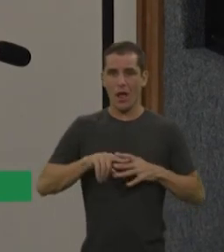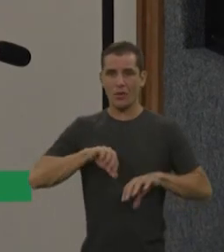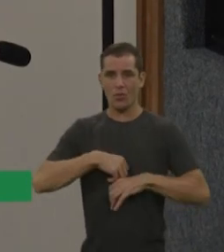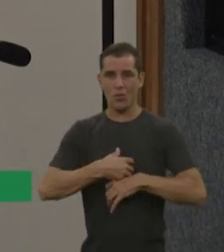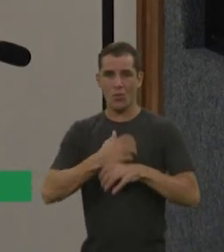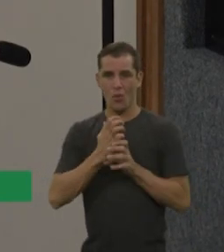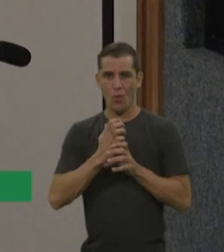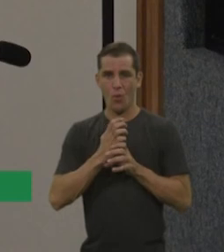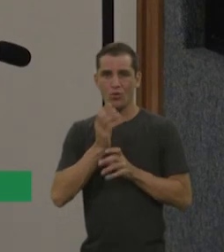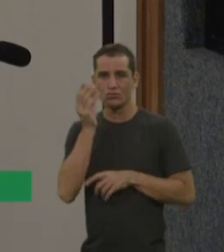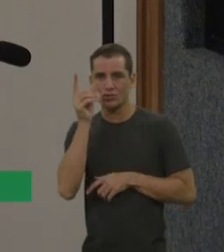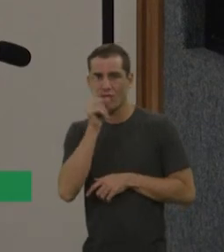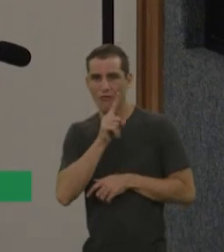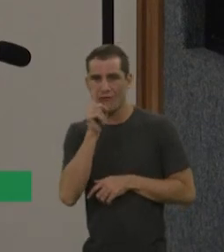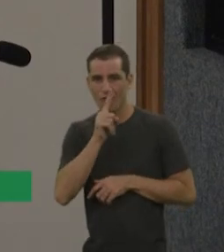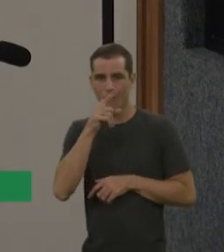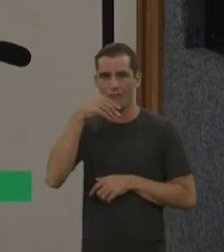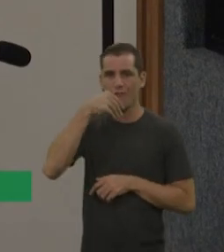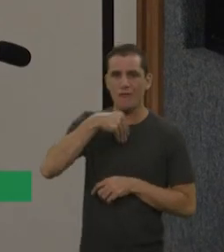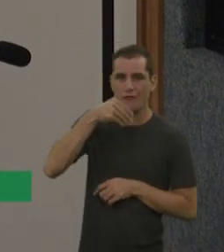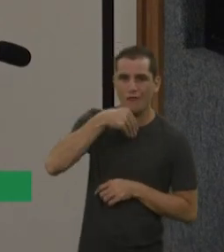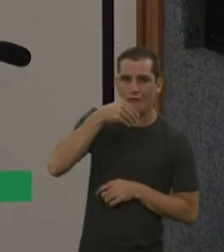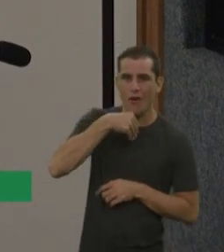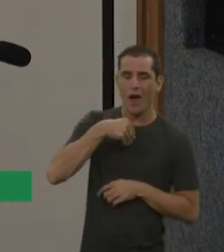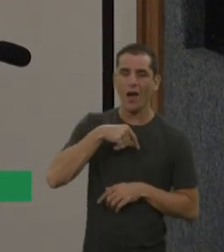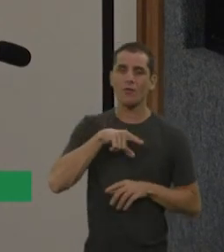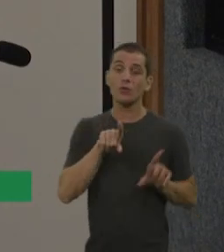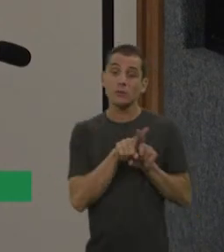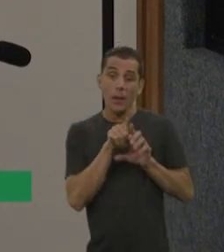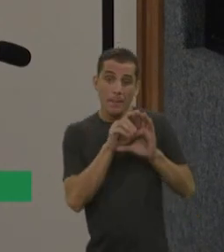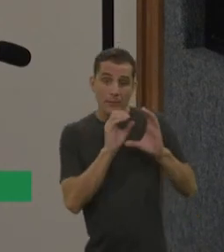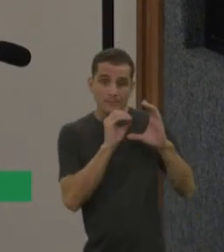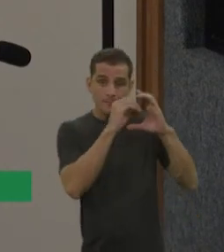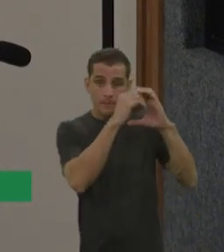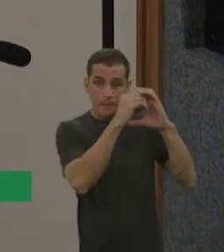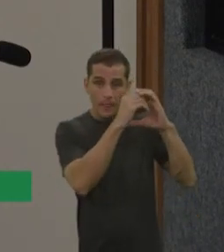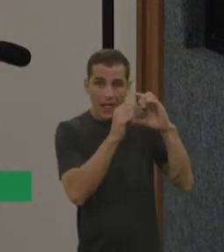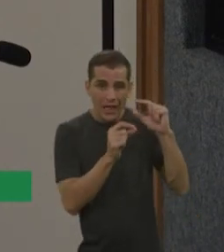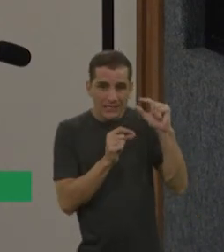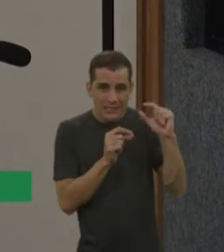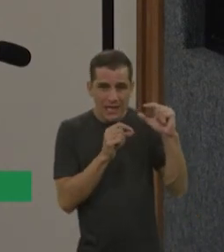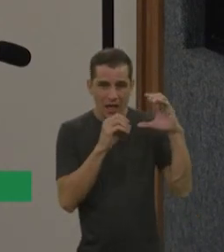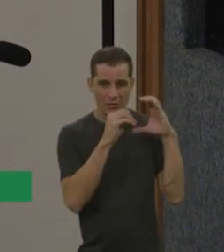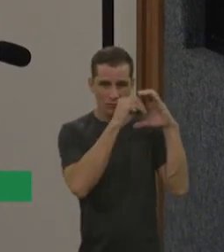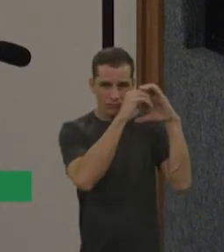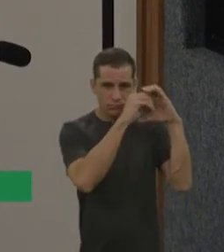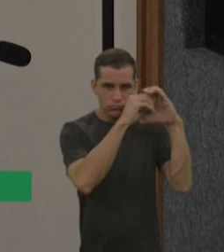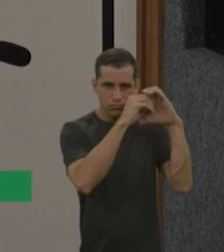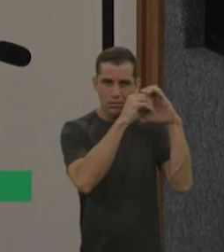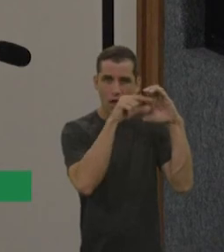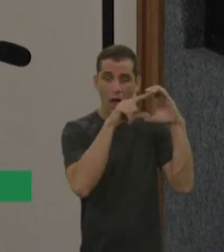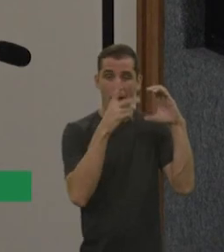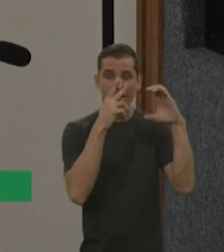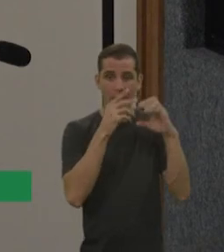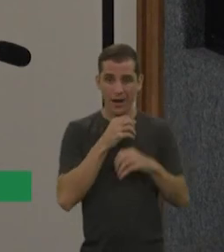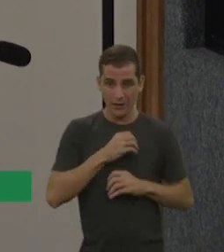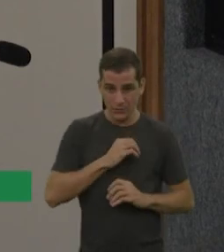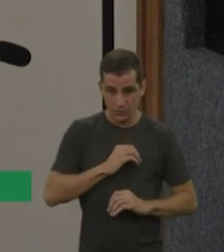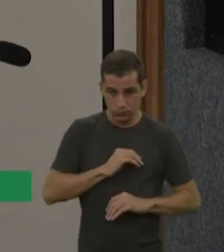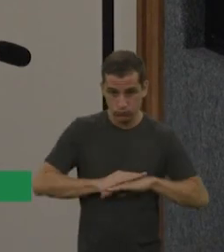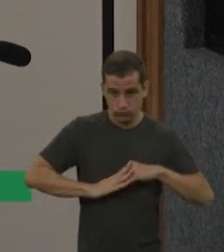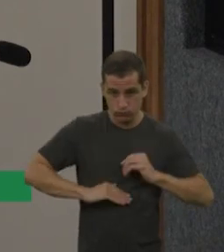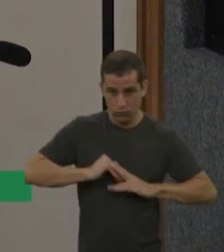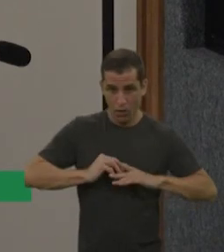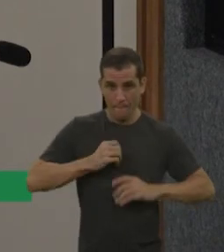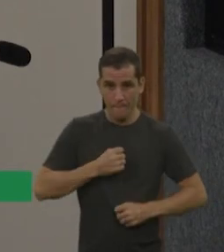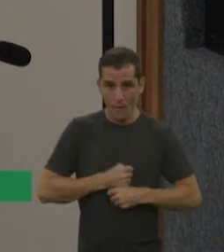importante. Existe uma alteração no tipo de célula, que é o osteoblasto, que faz produzir osso e absorver